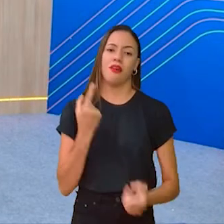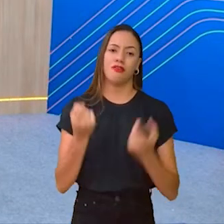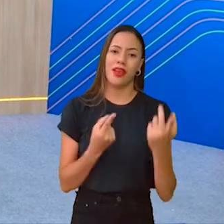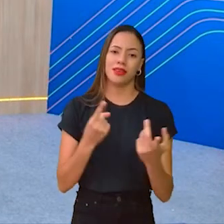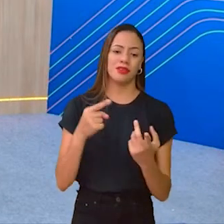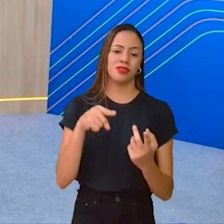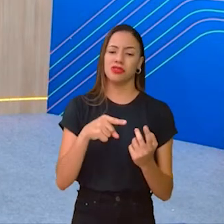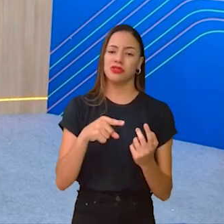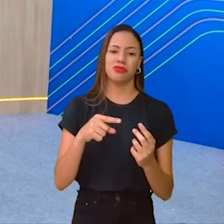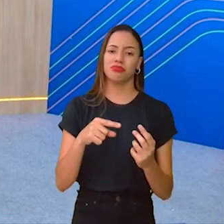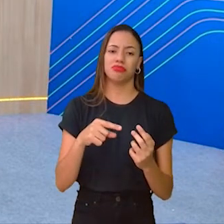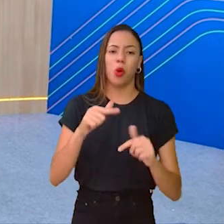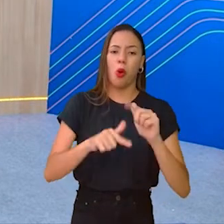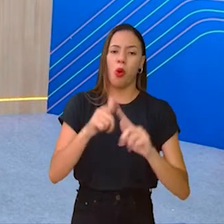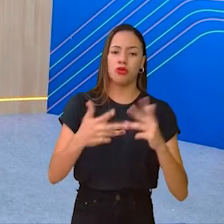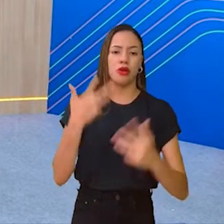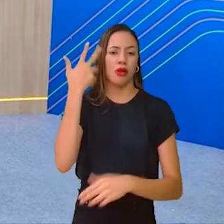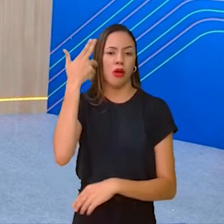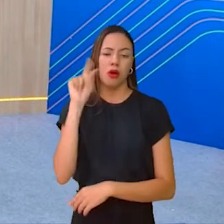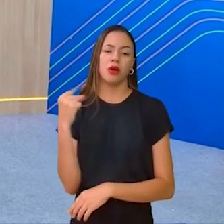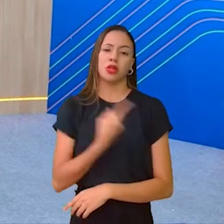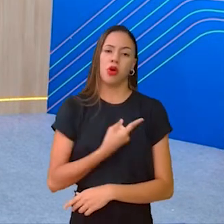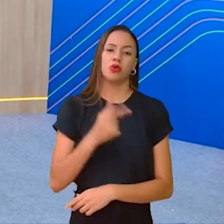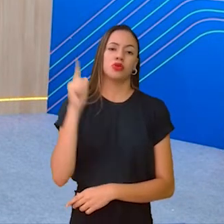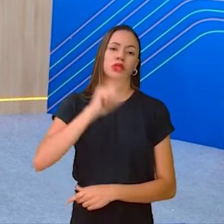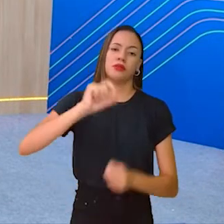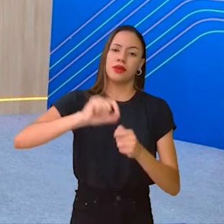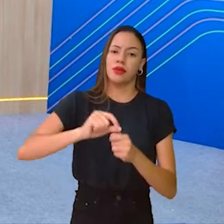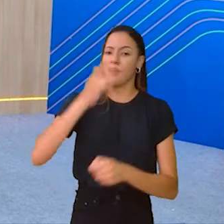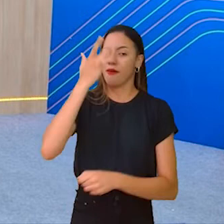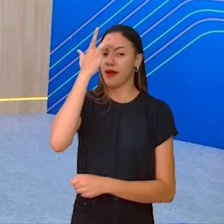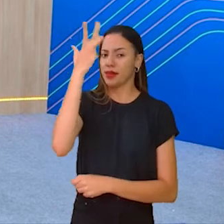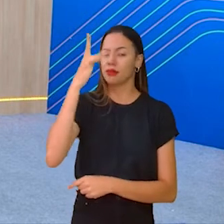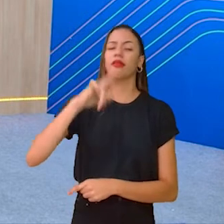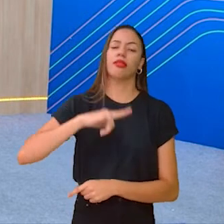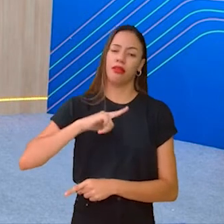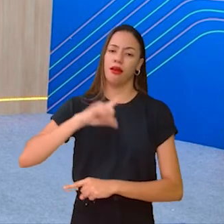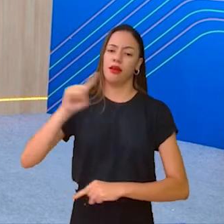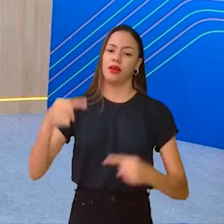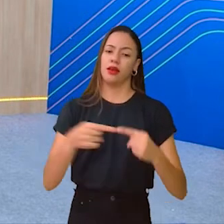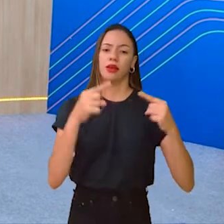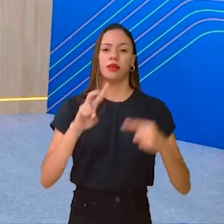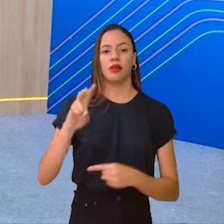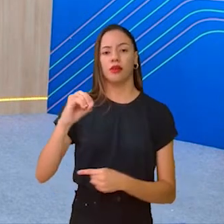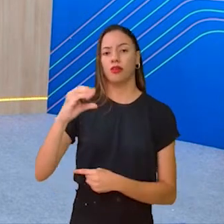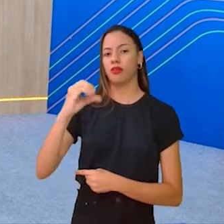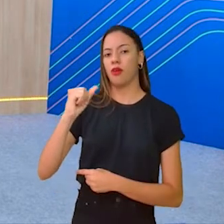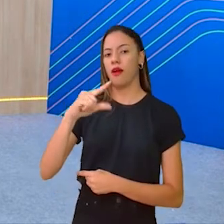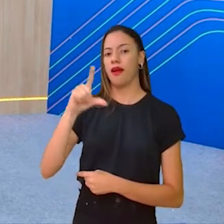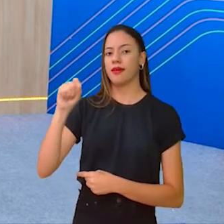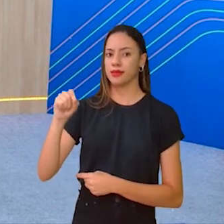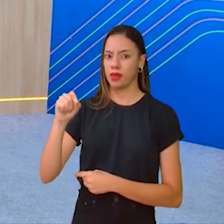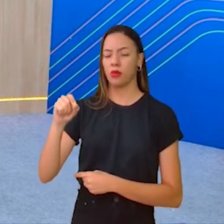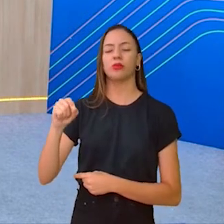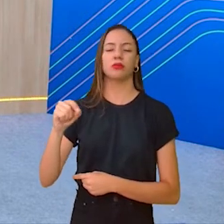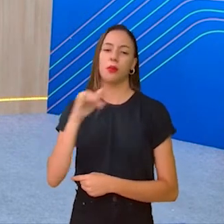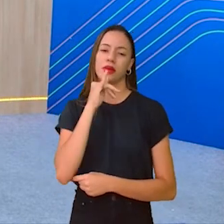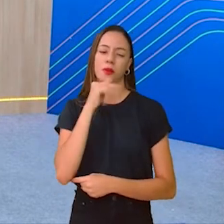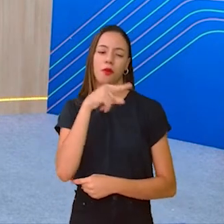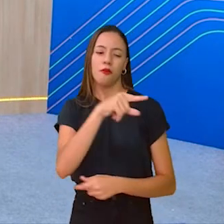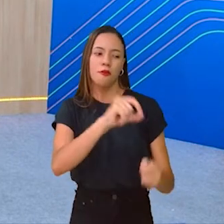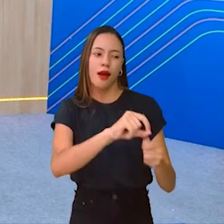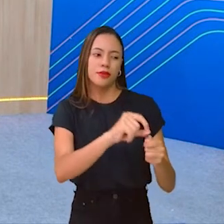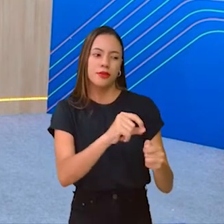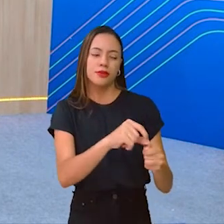uma forma mais fácil, então isso está bem relacionado à vocação, né? Essa criatividade, como executar certas coisas,